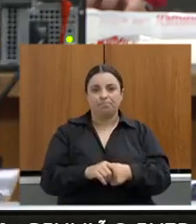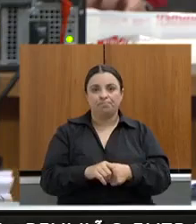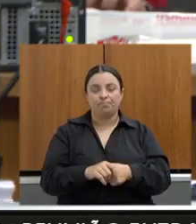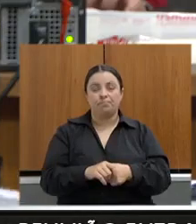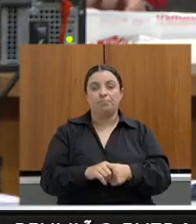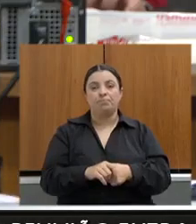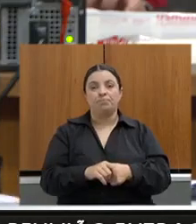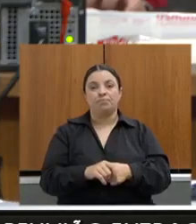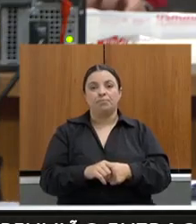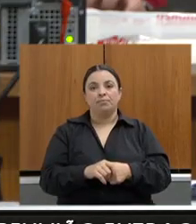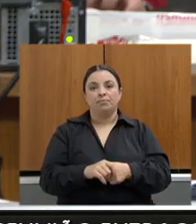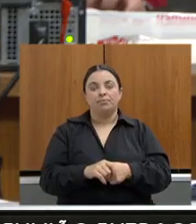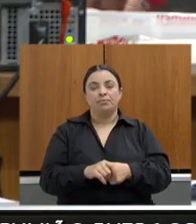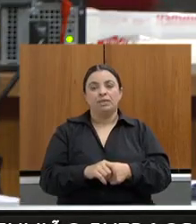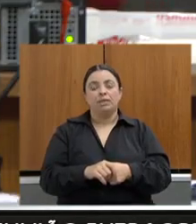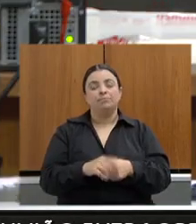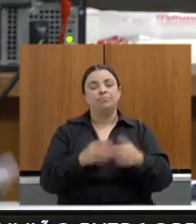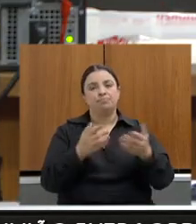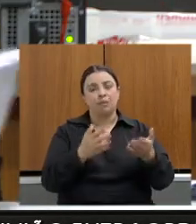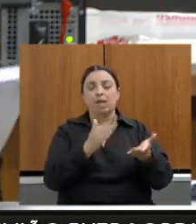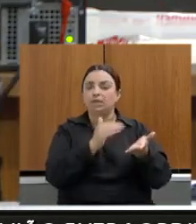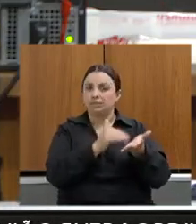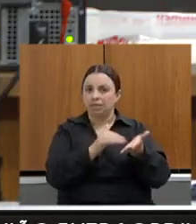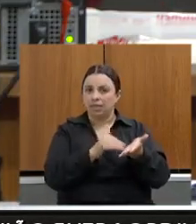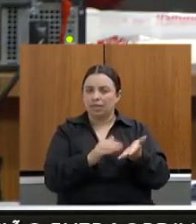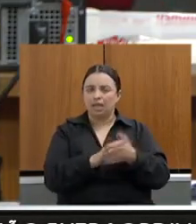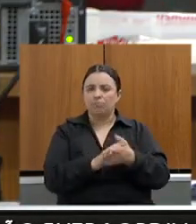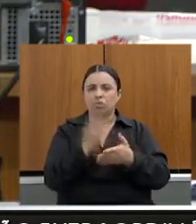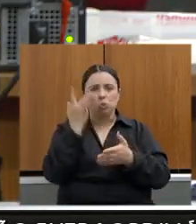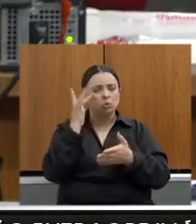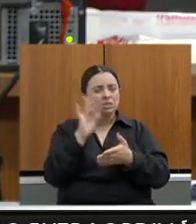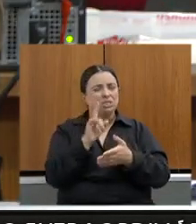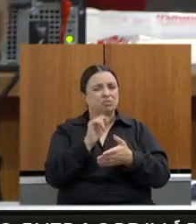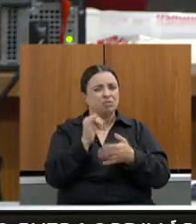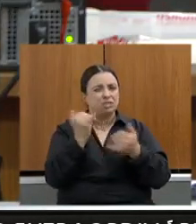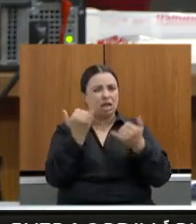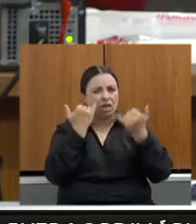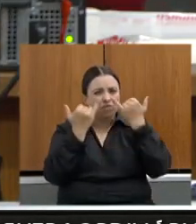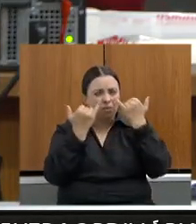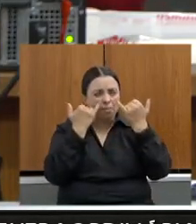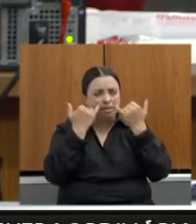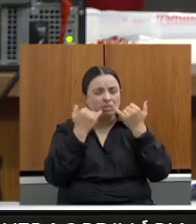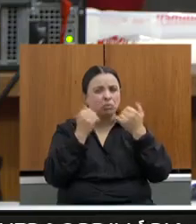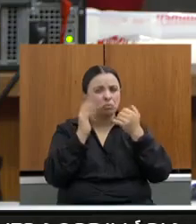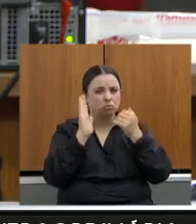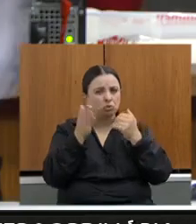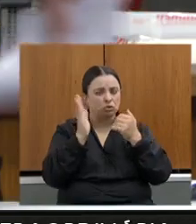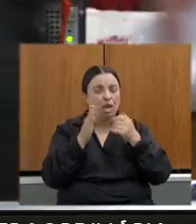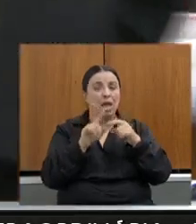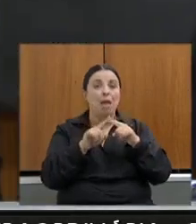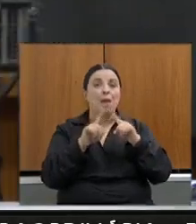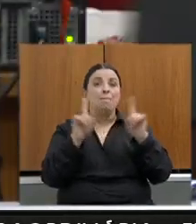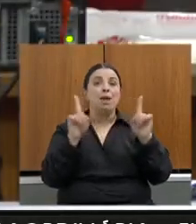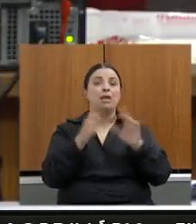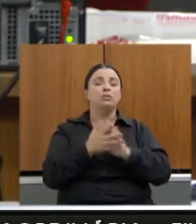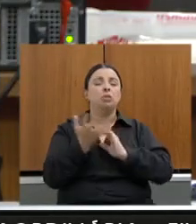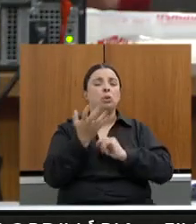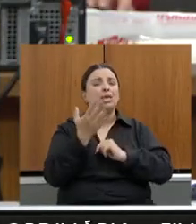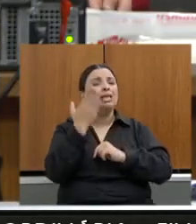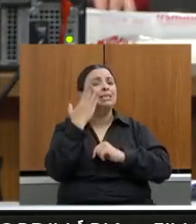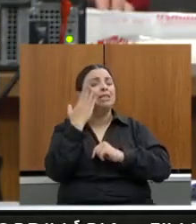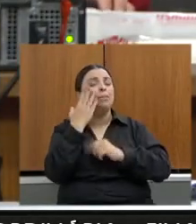secretário se não sei se o senhor trouxe acesso a informações mas eu gostaria de saber sobre